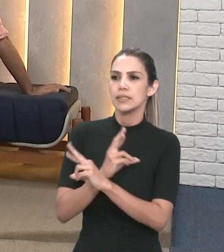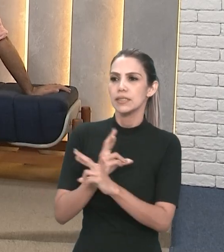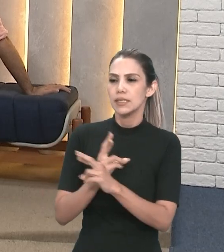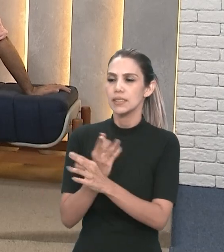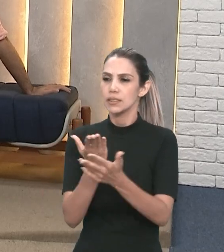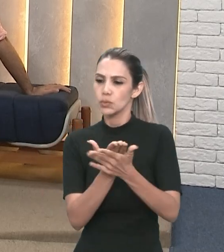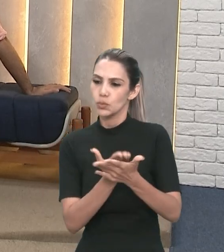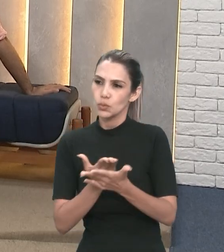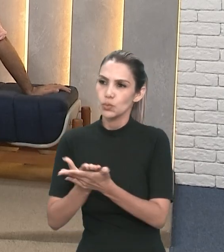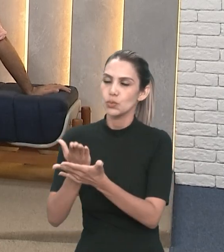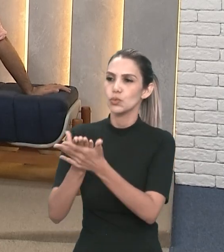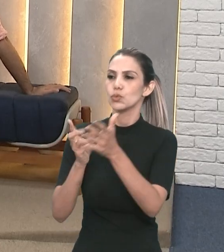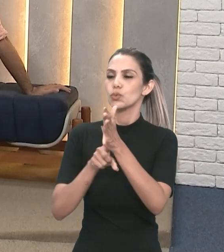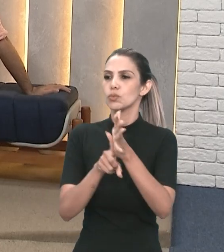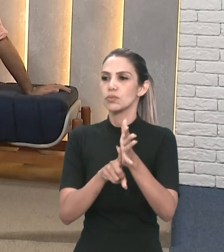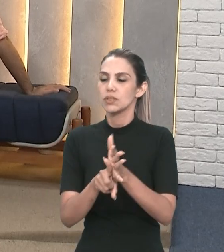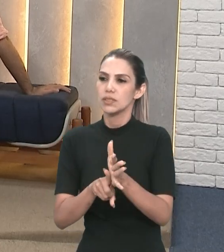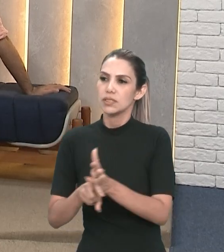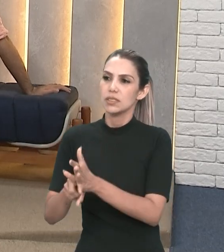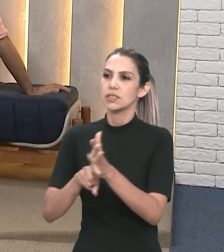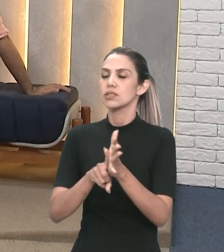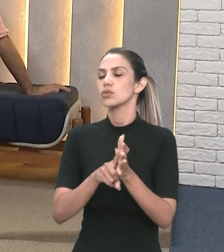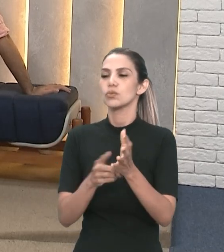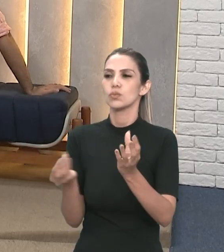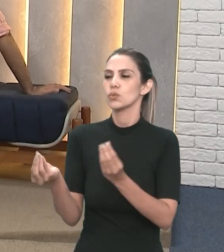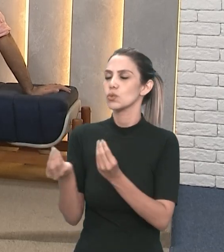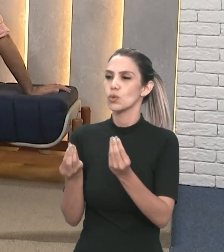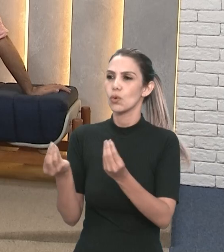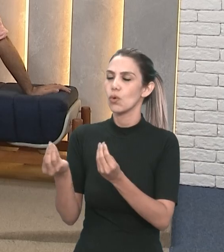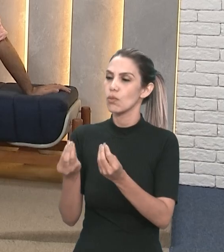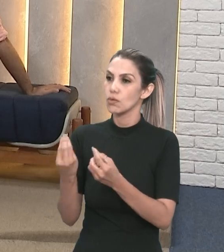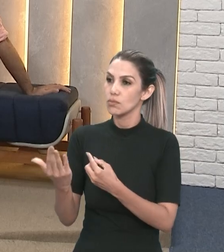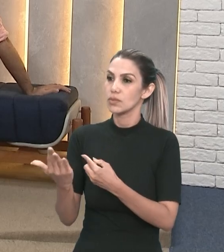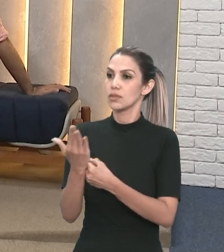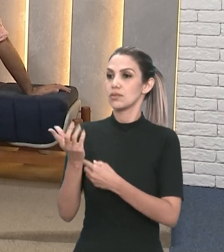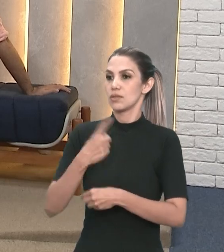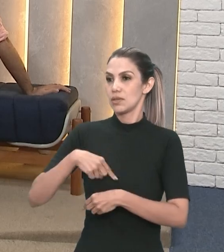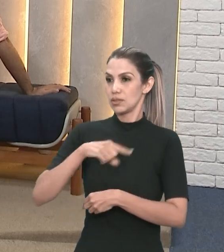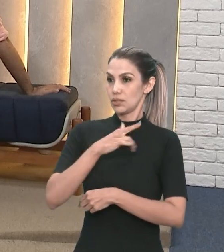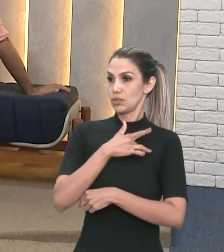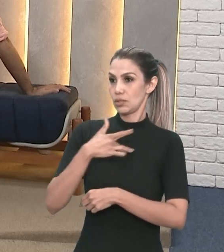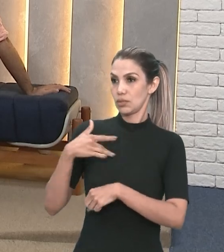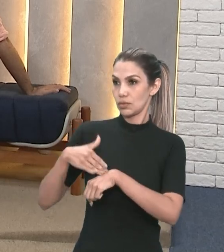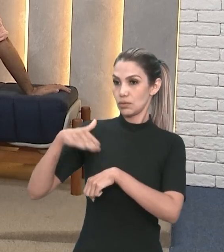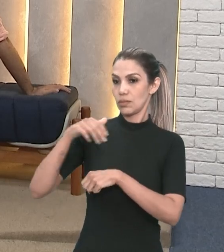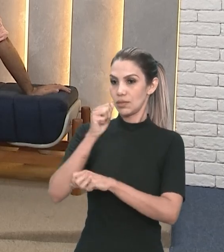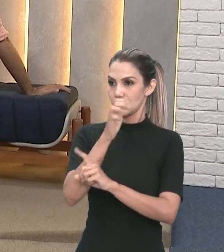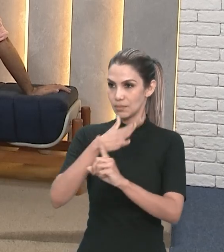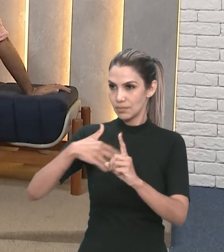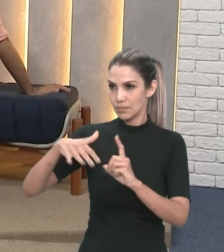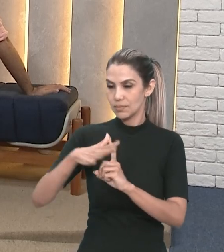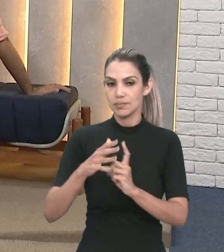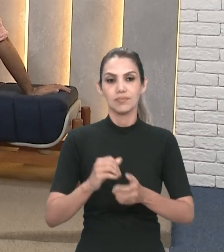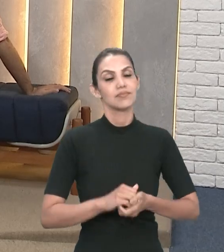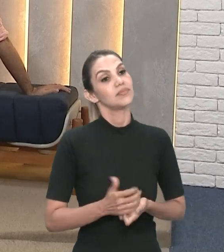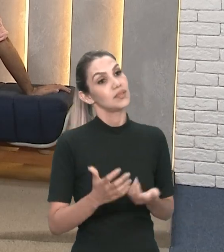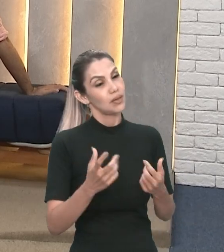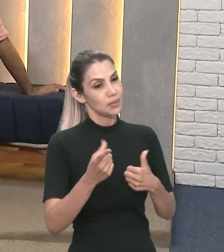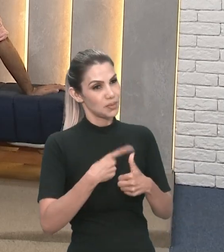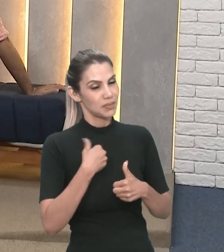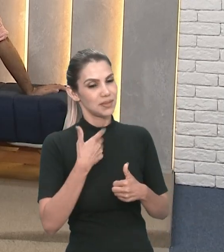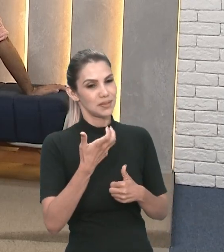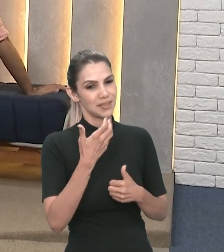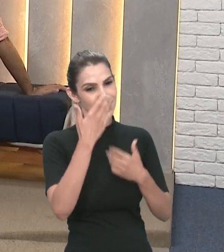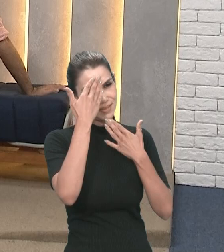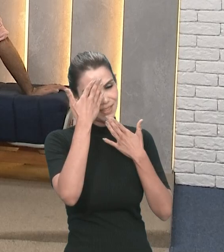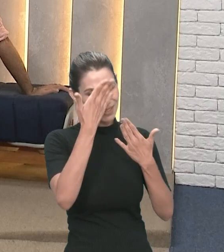identificar essa saúde, né, que a gente tanto precisa no nosso meio ambiente? Primeiramente, eu gostaria de agradecer ao Mundo UFG, a você.